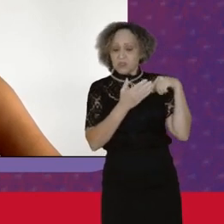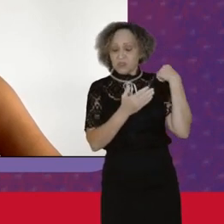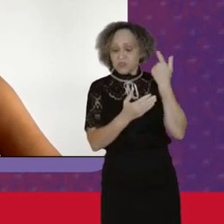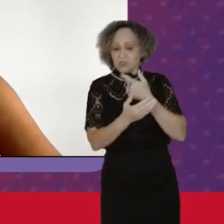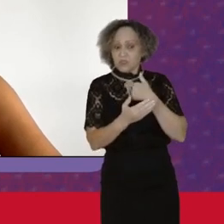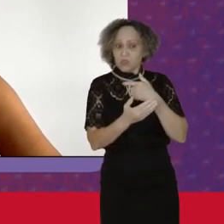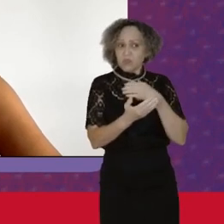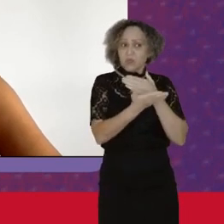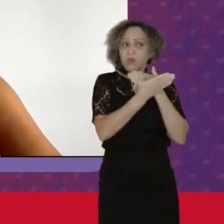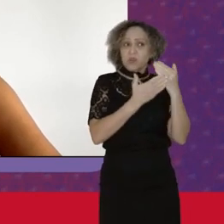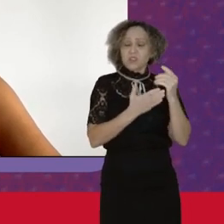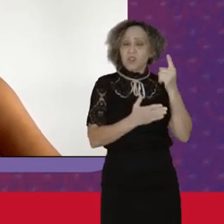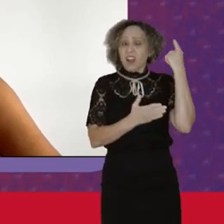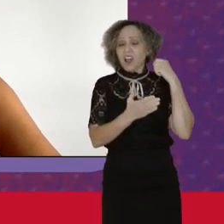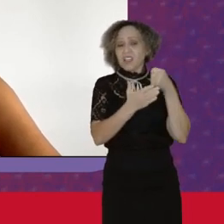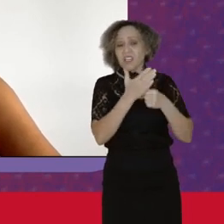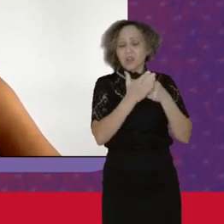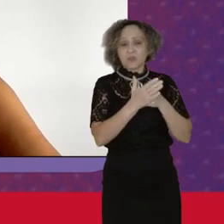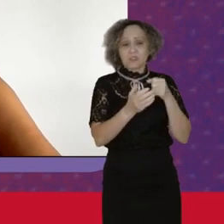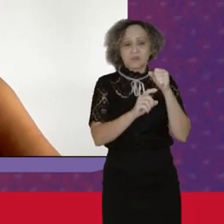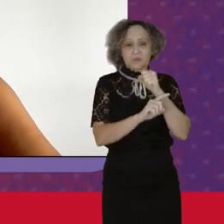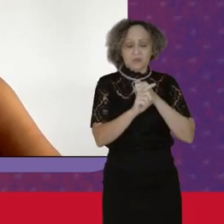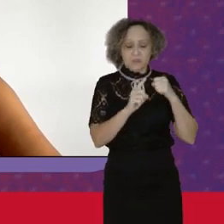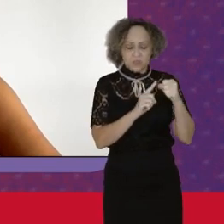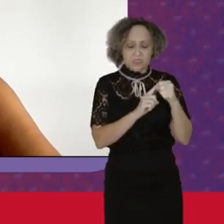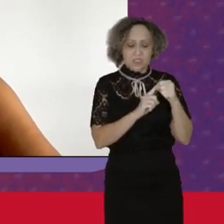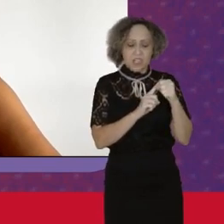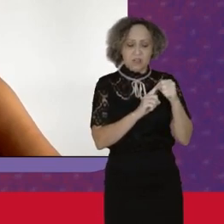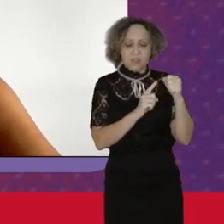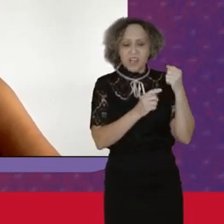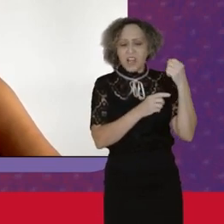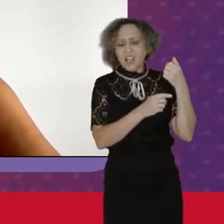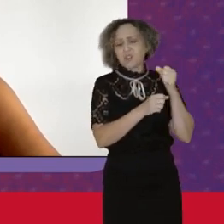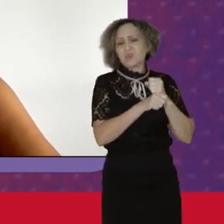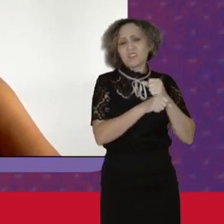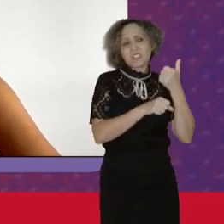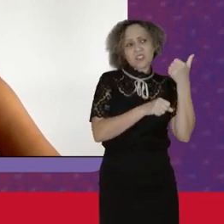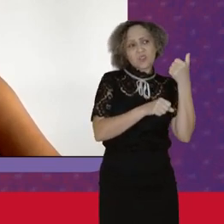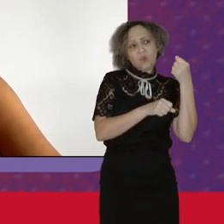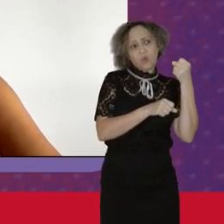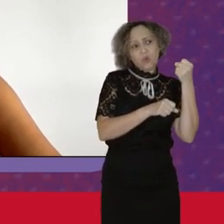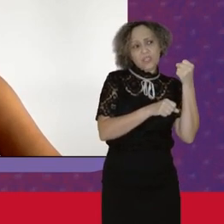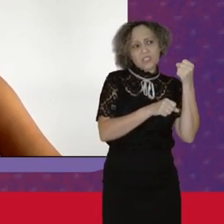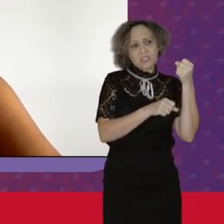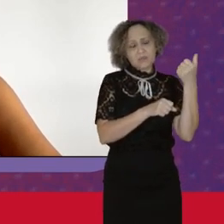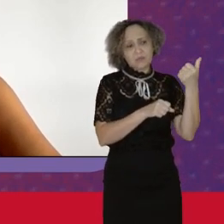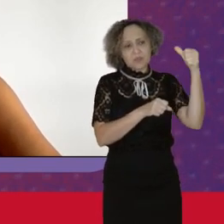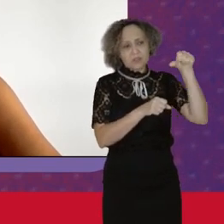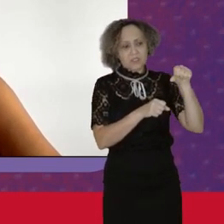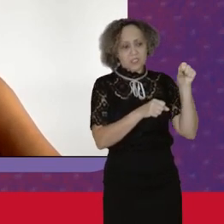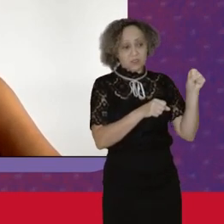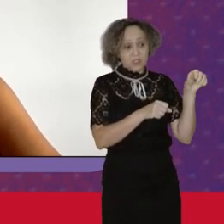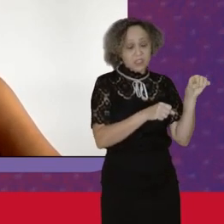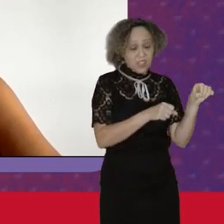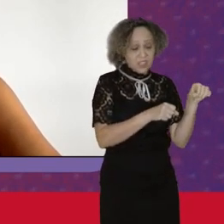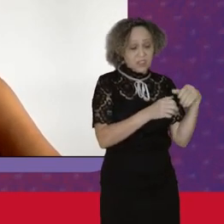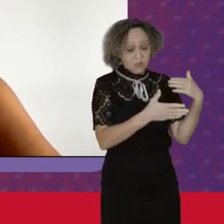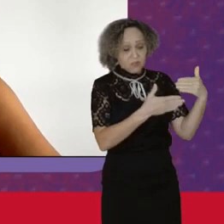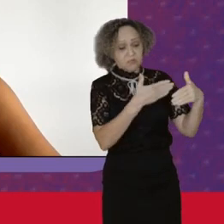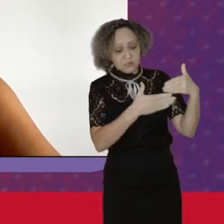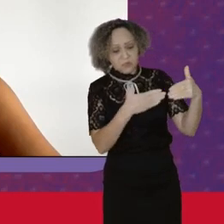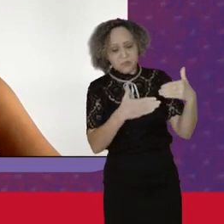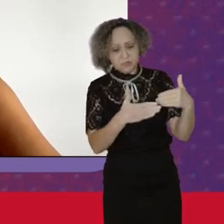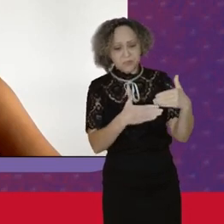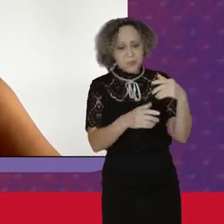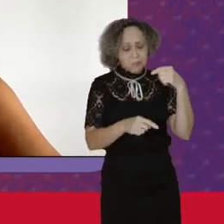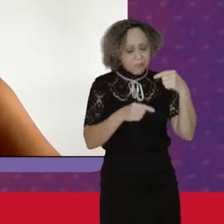iniciou o processo de lutas sociais na década de 80 e que foi se avançando para a constituição de governos e políticas e